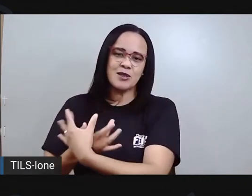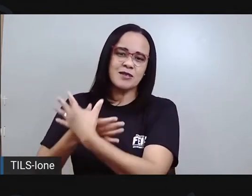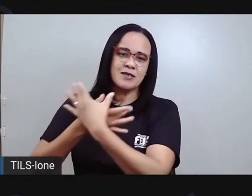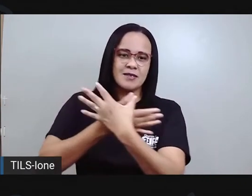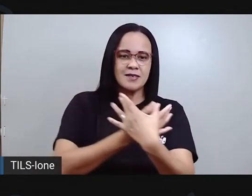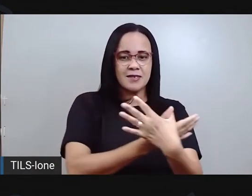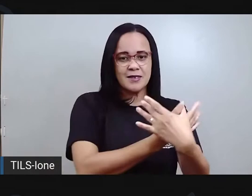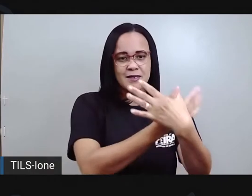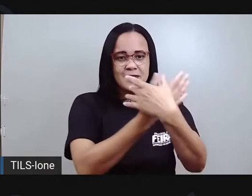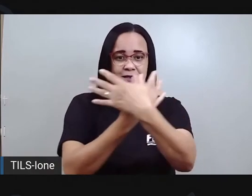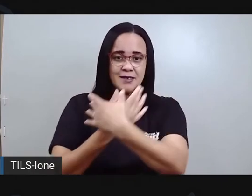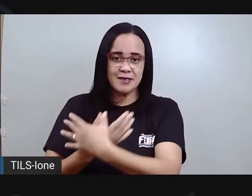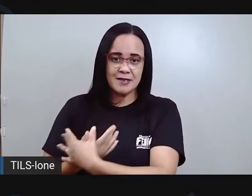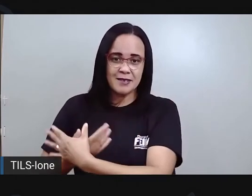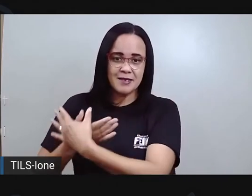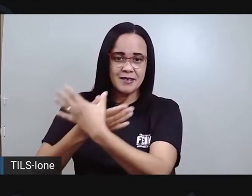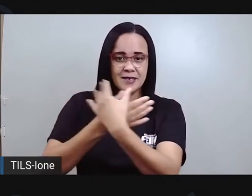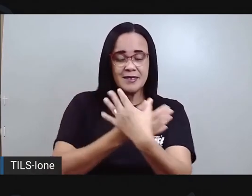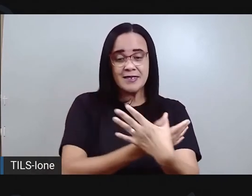borboletas,